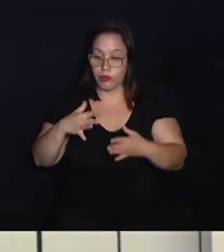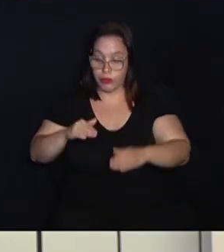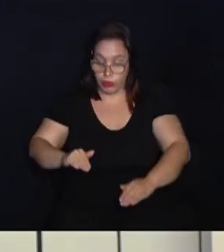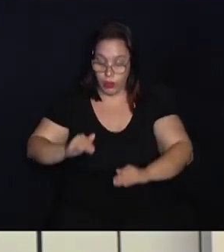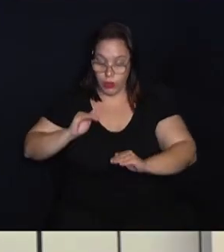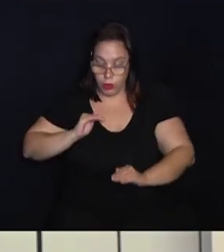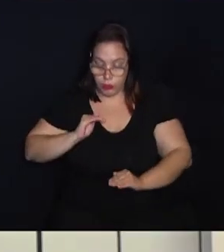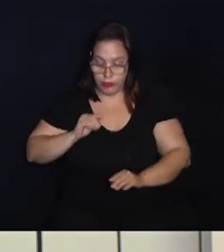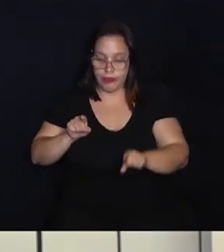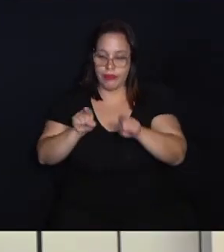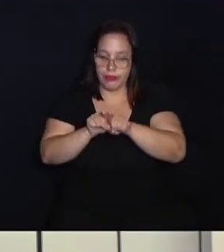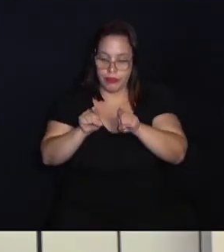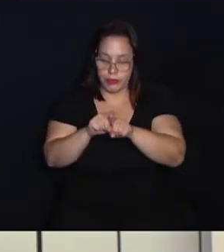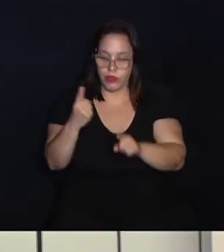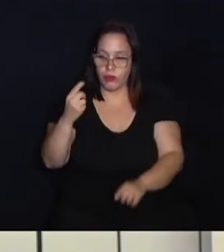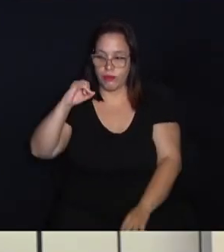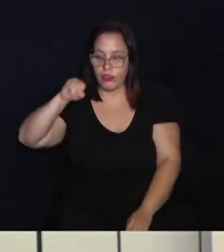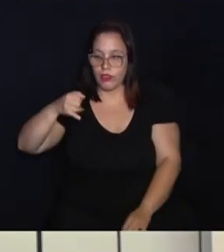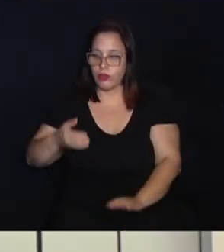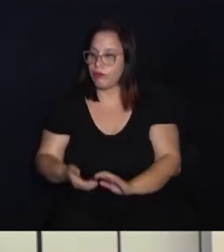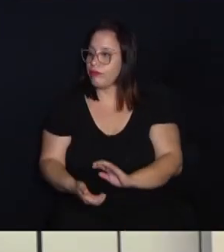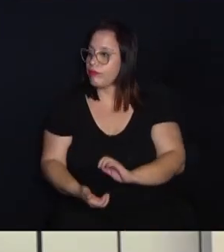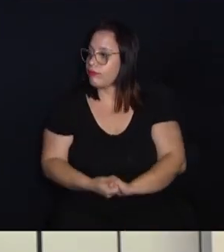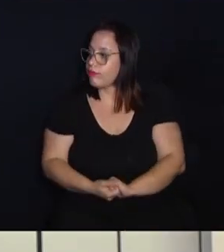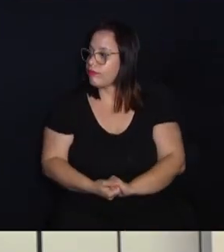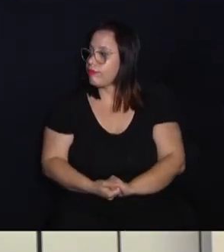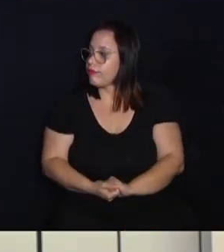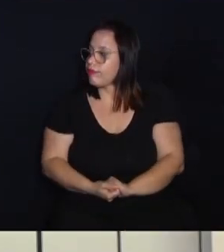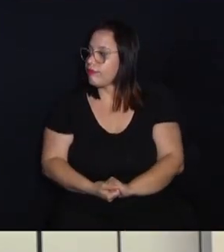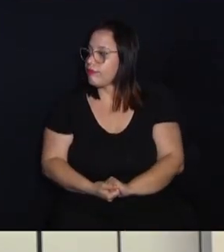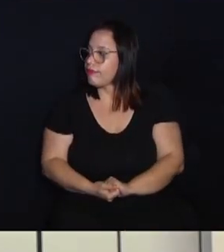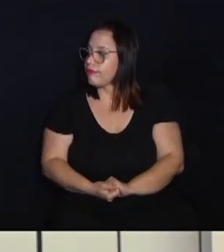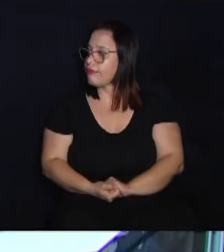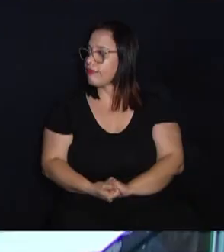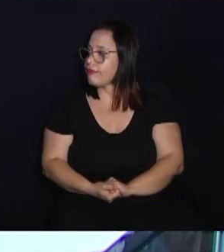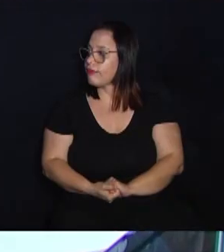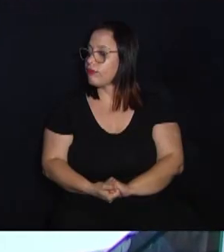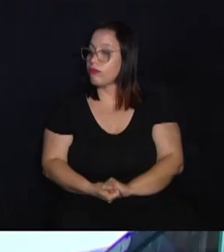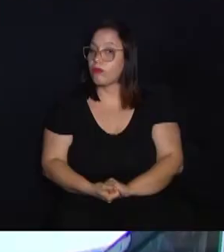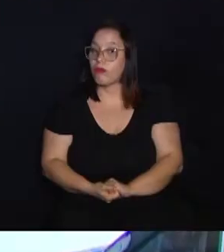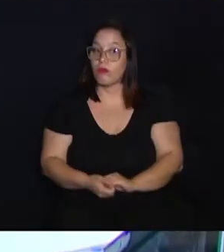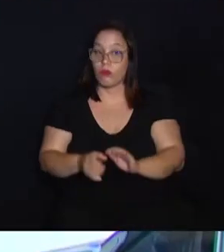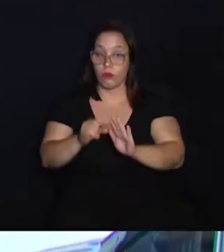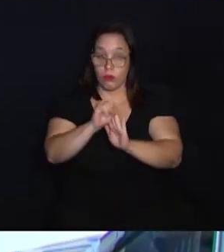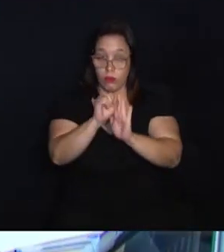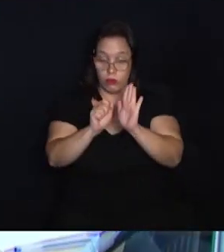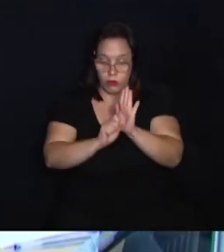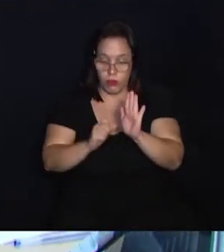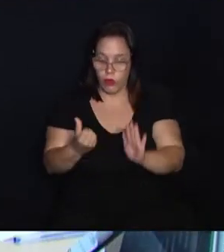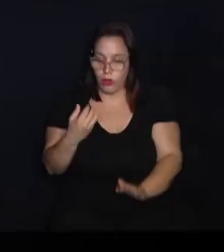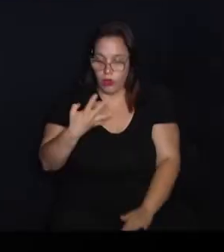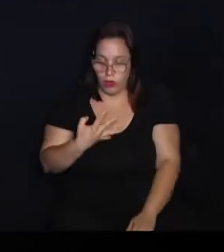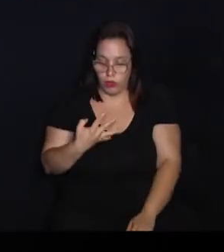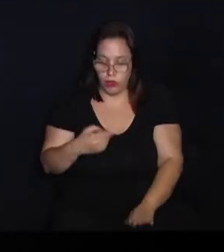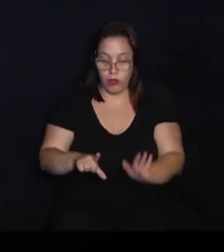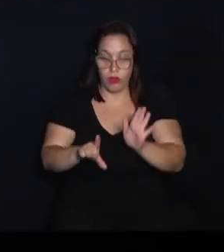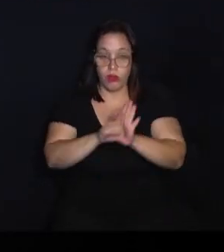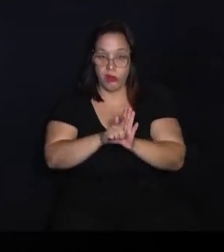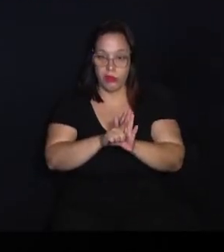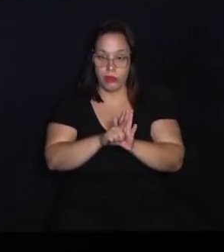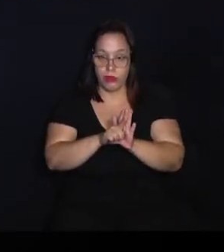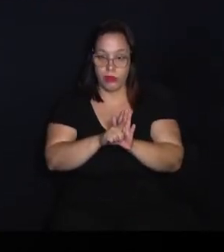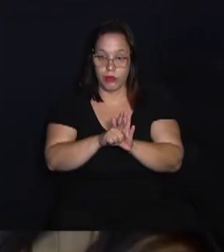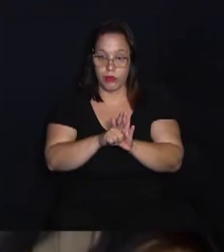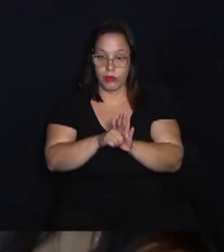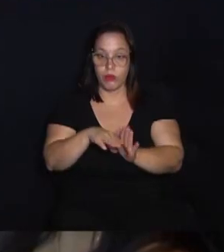Câmara também no dia 1º de janeiro. O artigo 64 da Lei Orgânica do